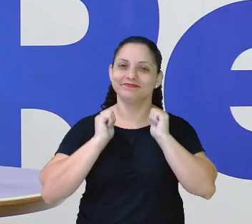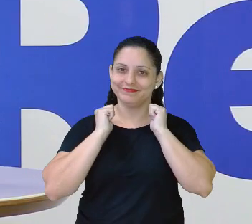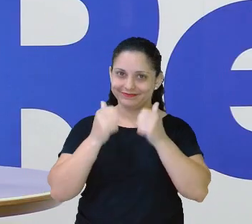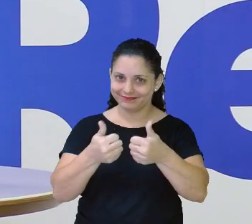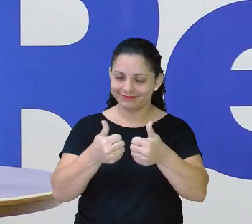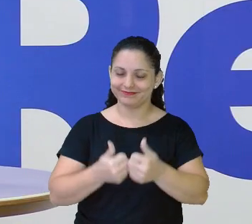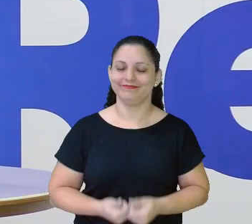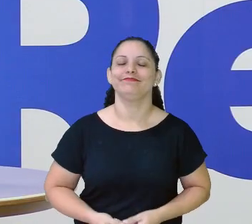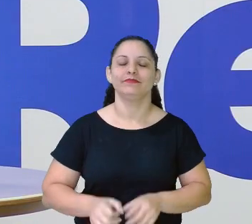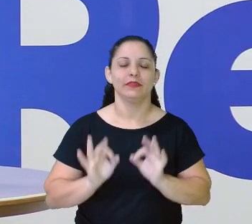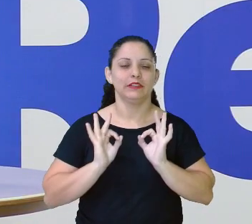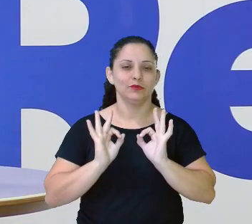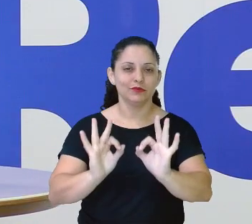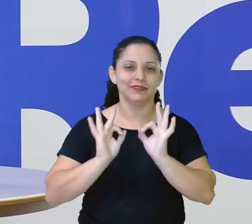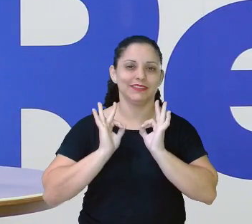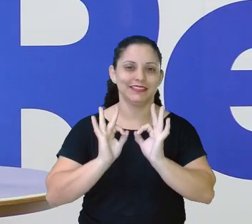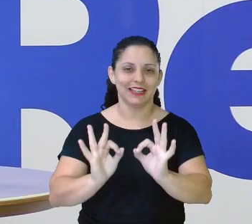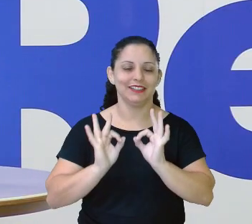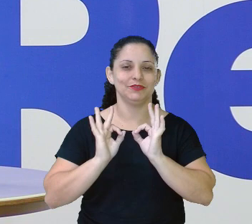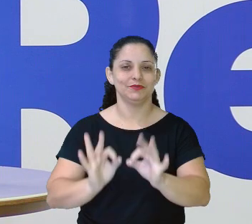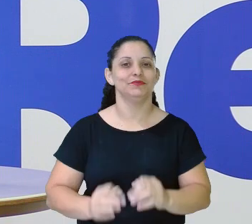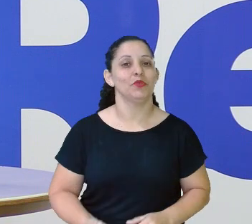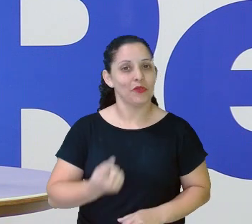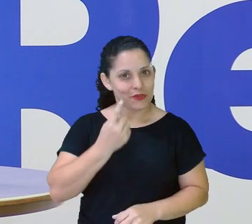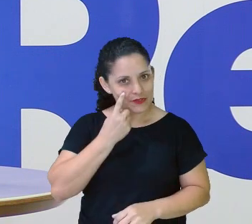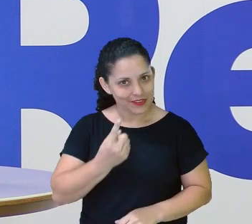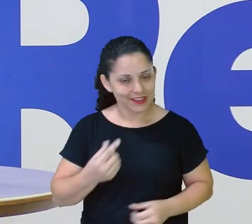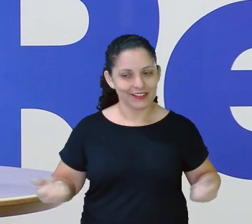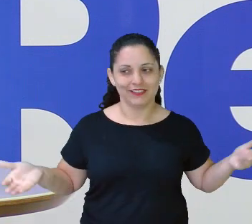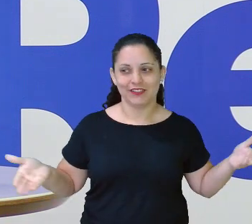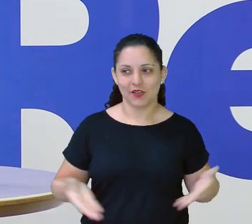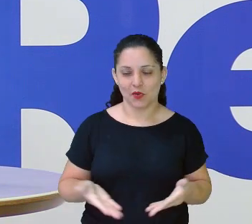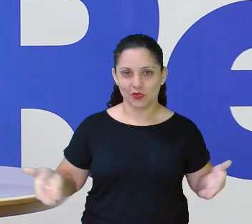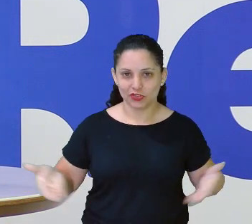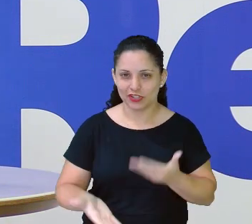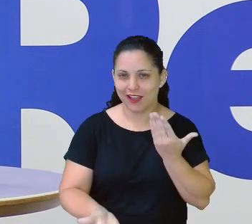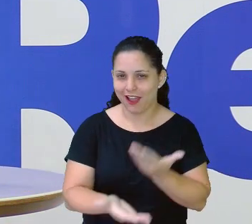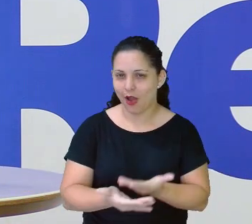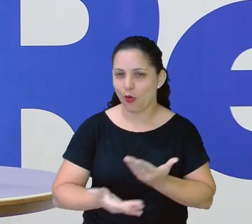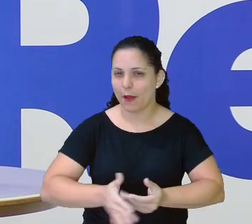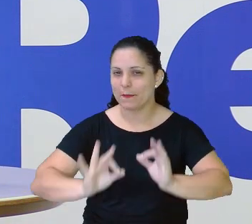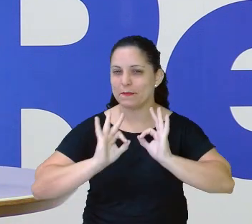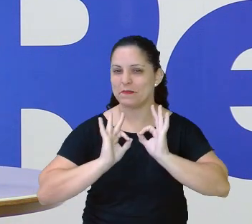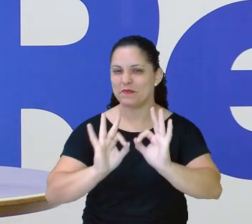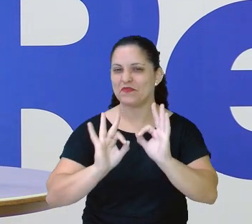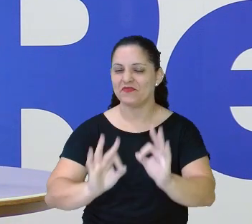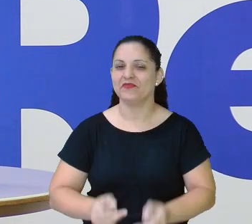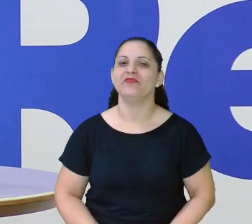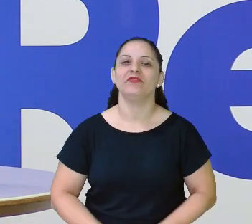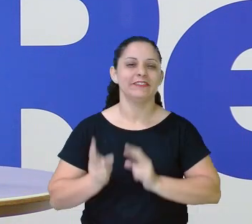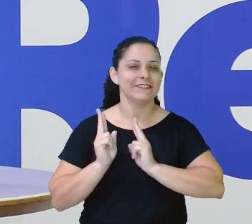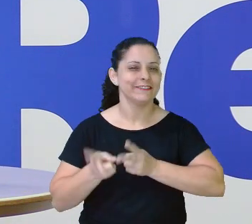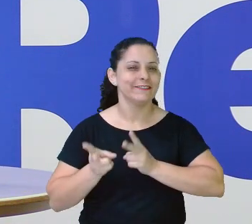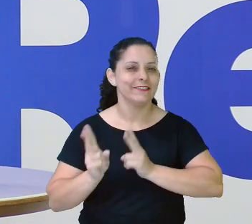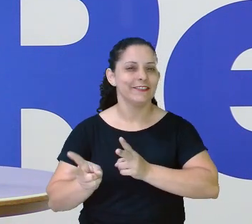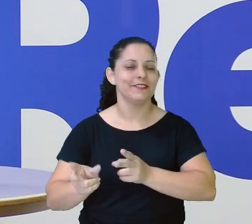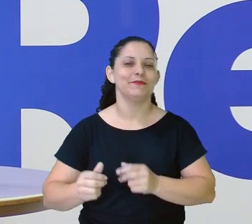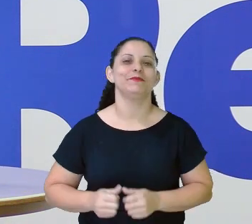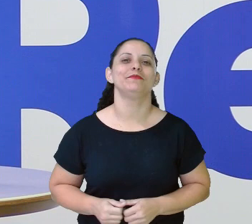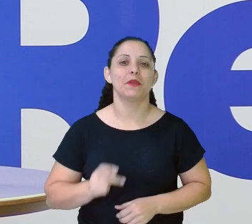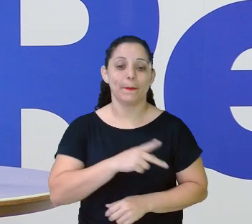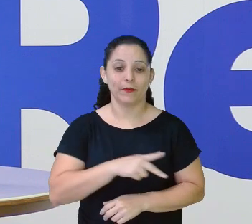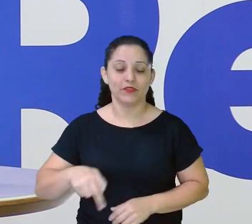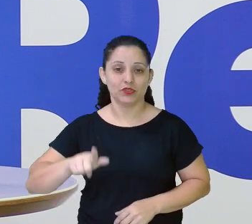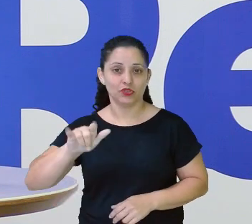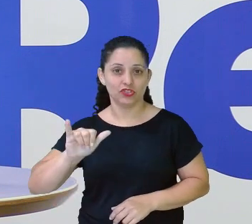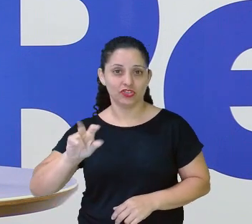E com você, professor, tudo certo? Estou vendo que hoje a aula vai ser animada como sempre, né? O professor Givanilson sempre